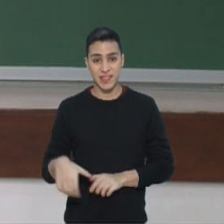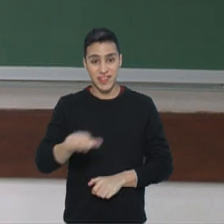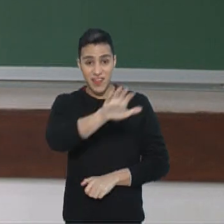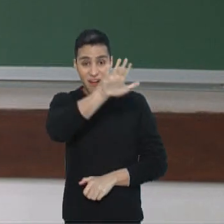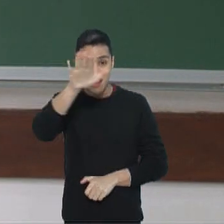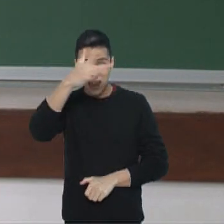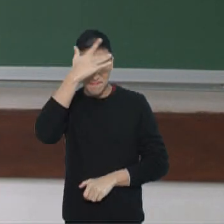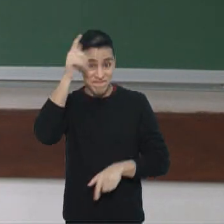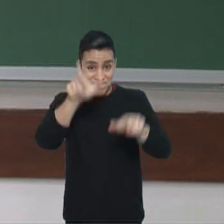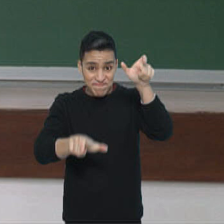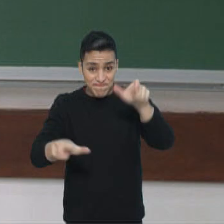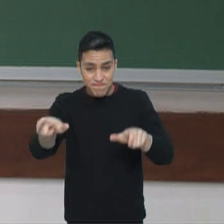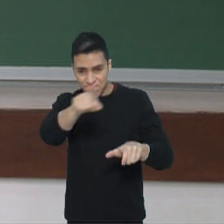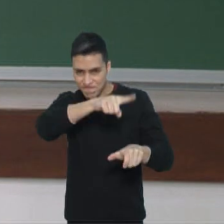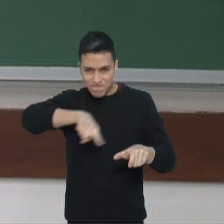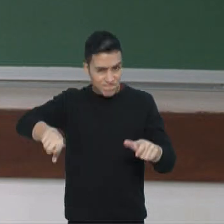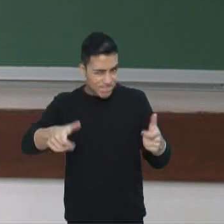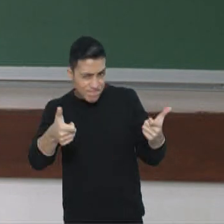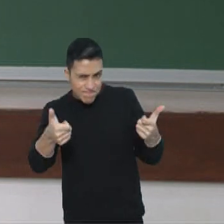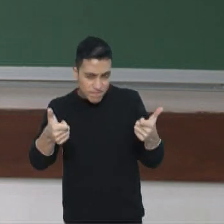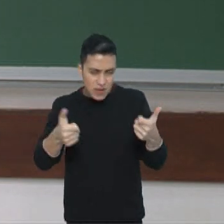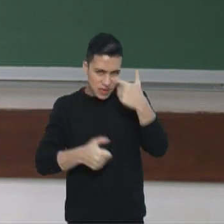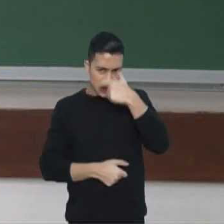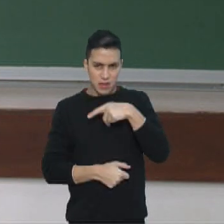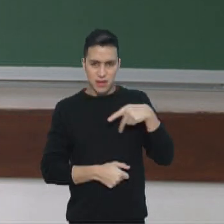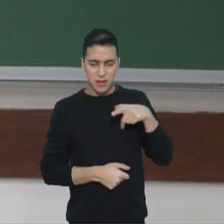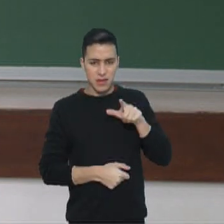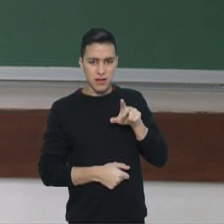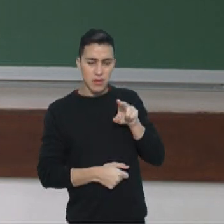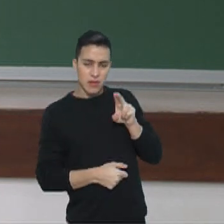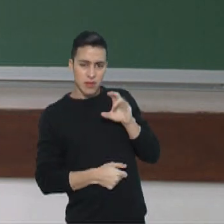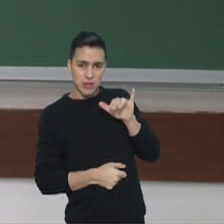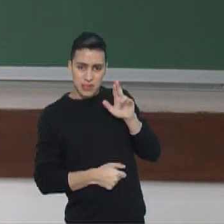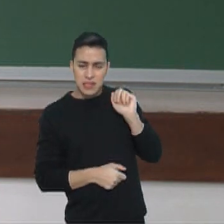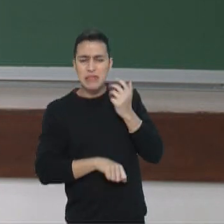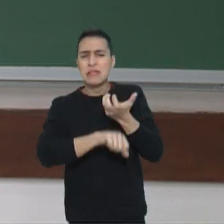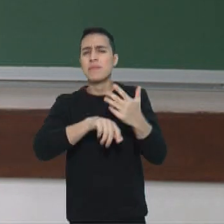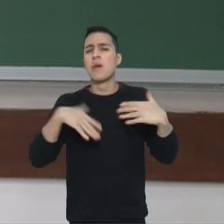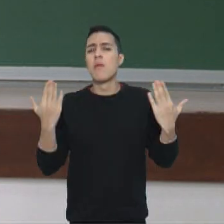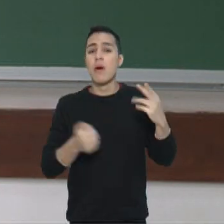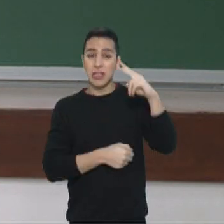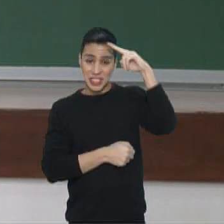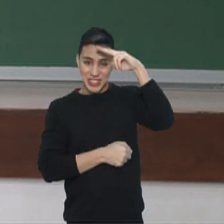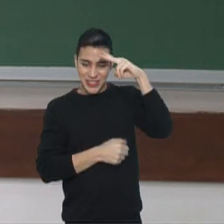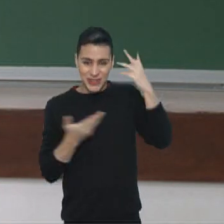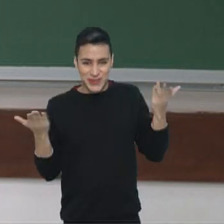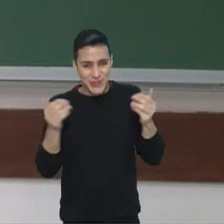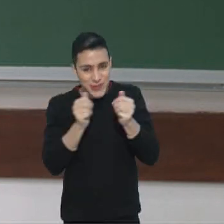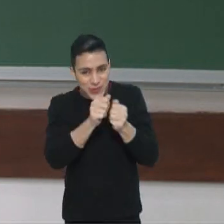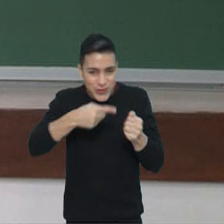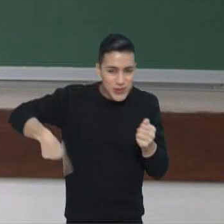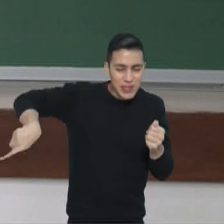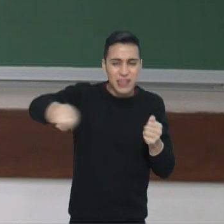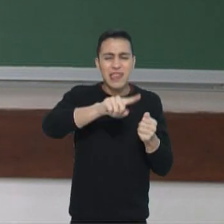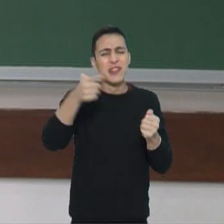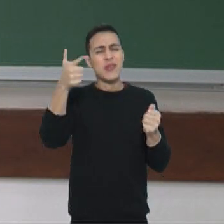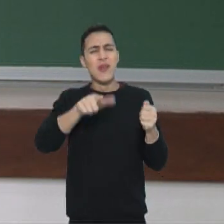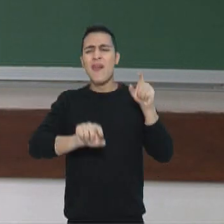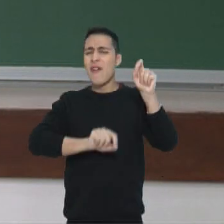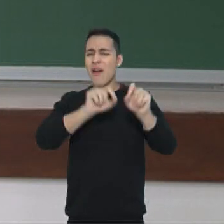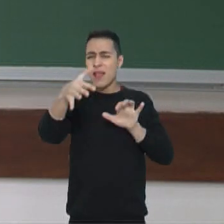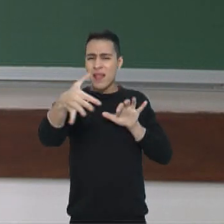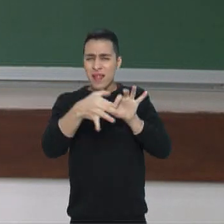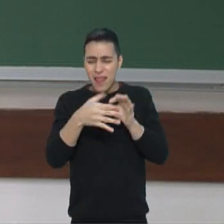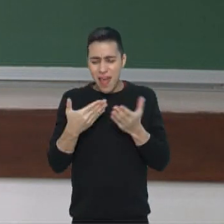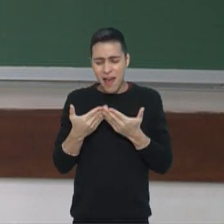Olá pessoal, tudo bem com vocês? Eu sou a professora Luciana Elisa, da disciplina de História, e estou aqui com vocês mais uma vez para fazermos uma